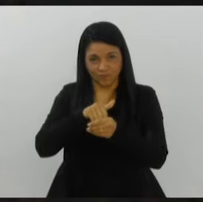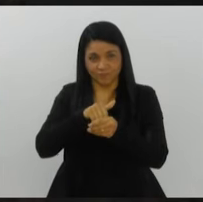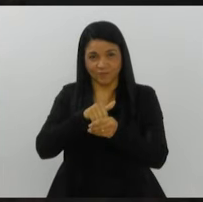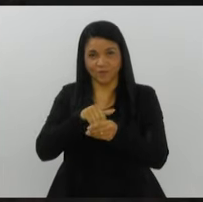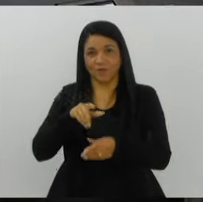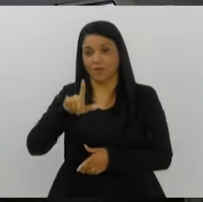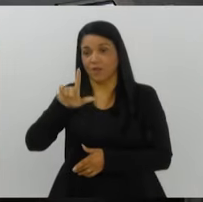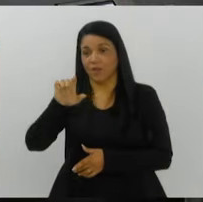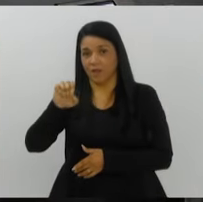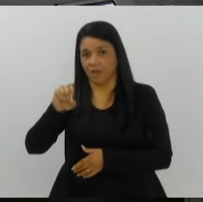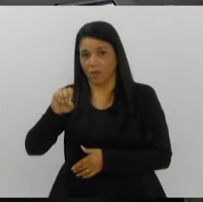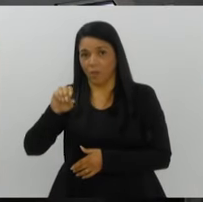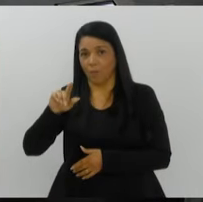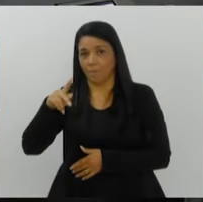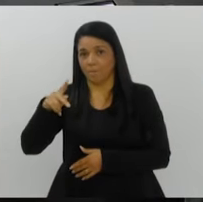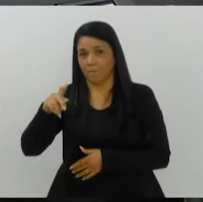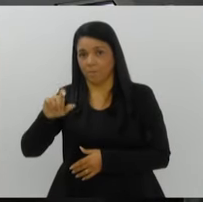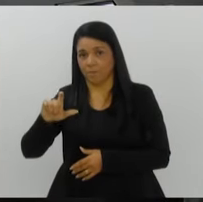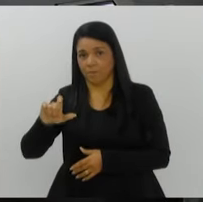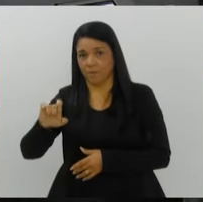Pelanca? Isso.